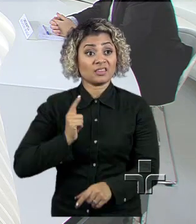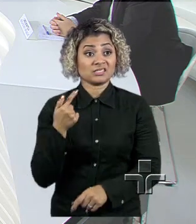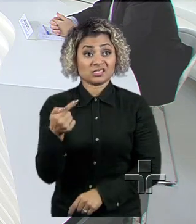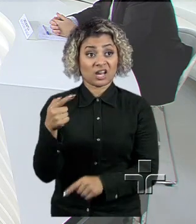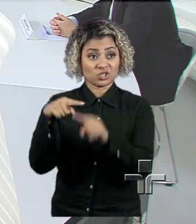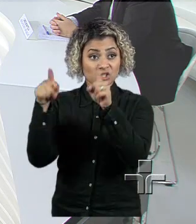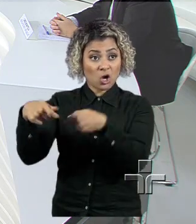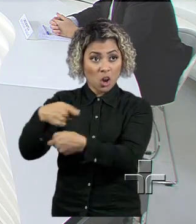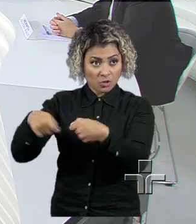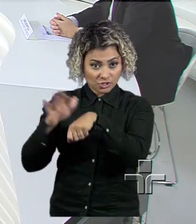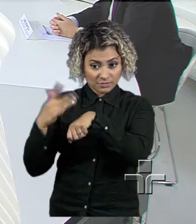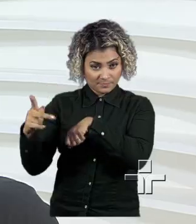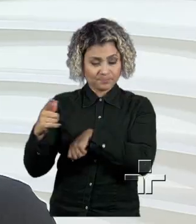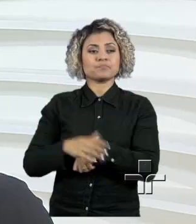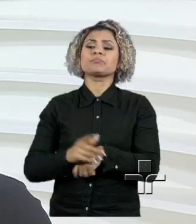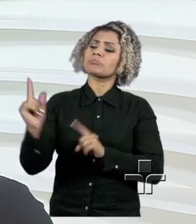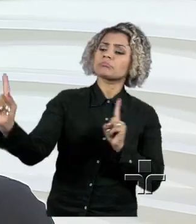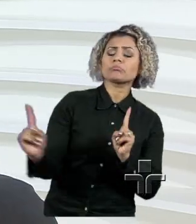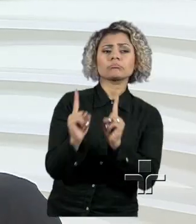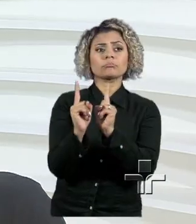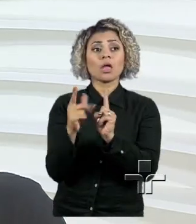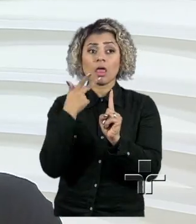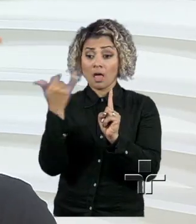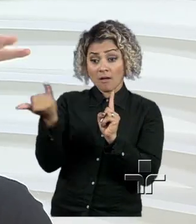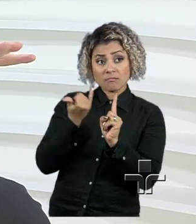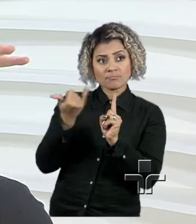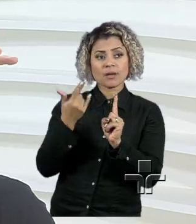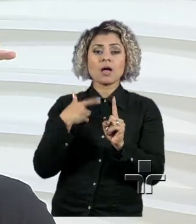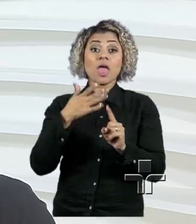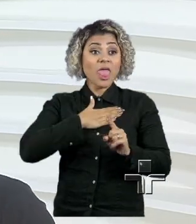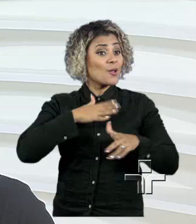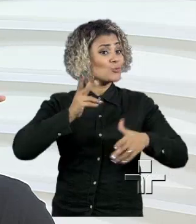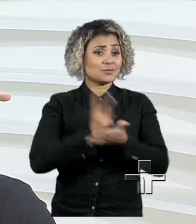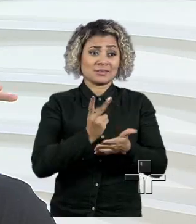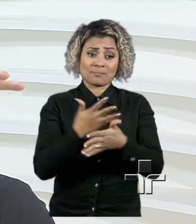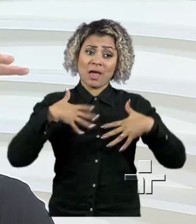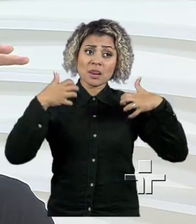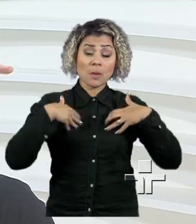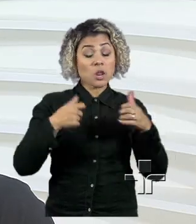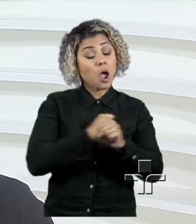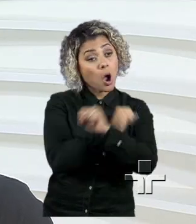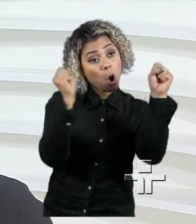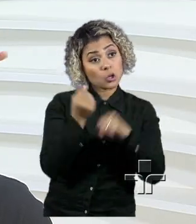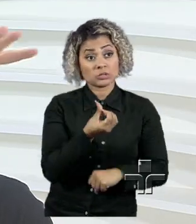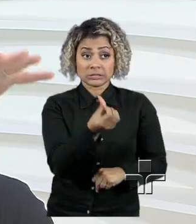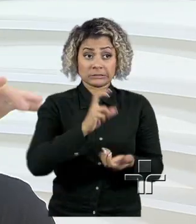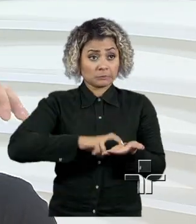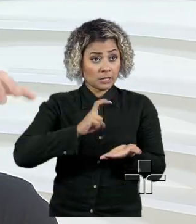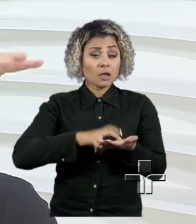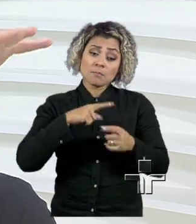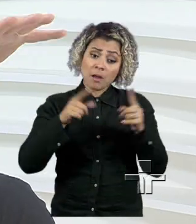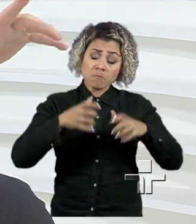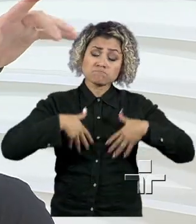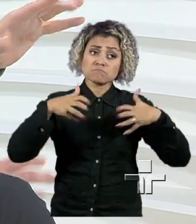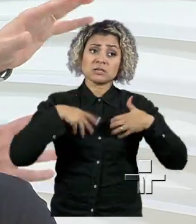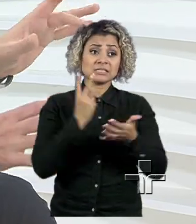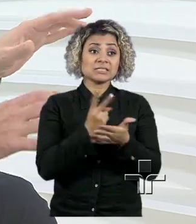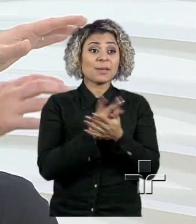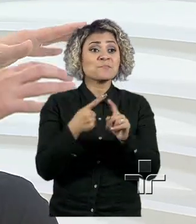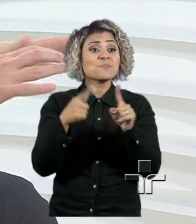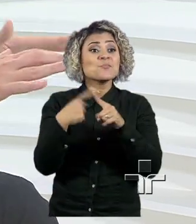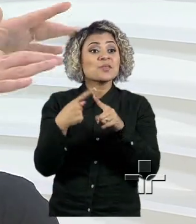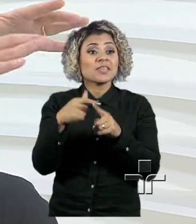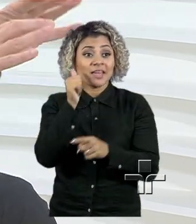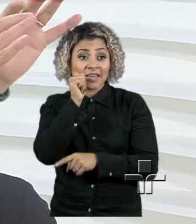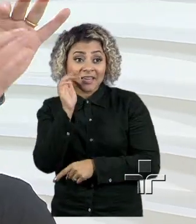incrível. E um dia desses ela falou: Ale, porque eu estou sempre animado. Eu acordo às 6 da manhã numa animação, é até um problema, porque a minha esposa e